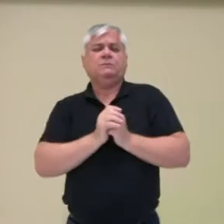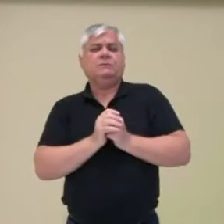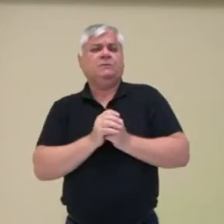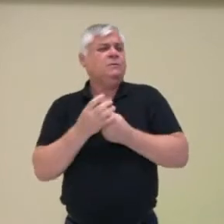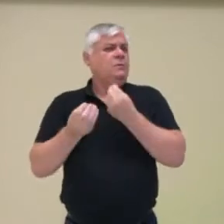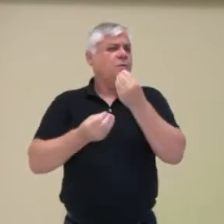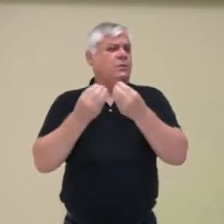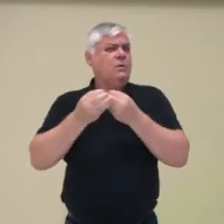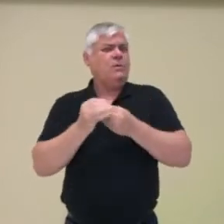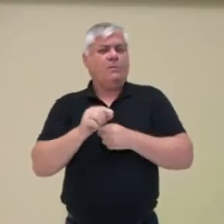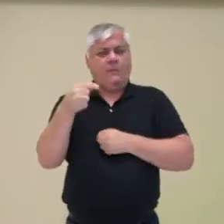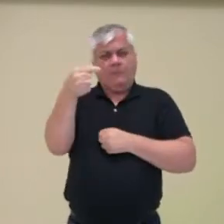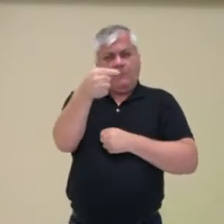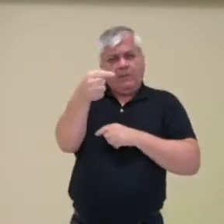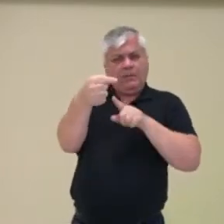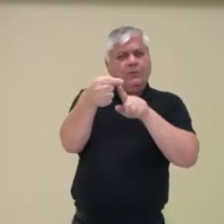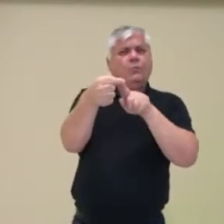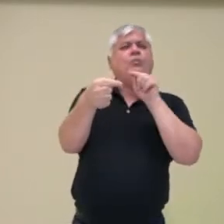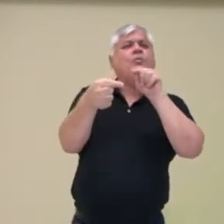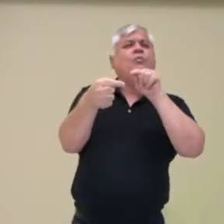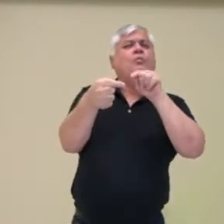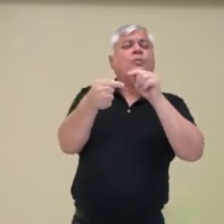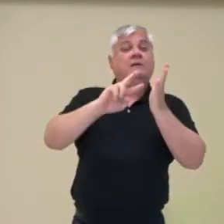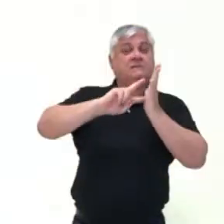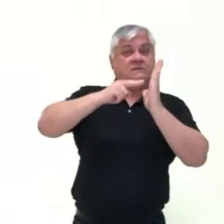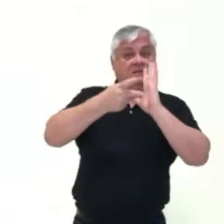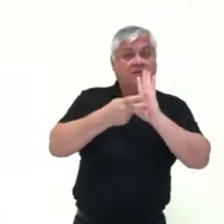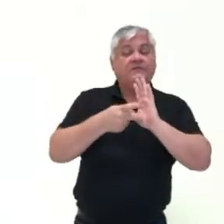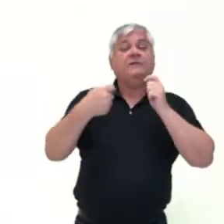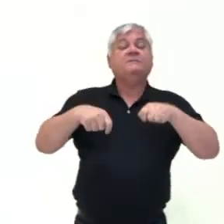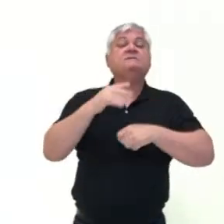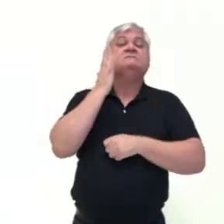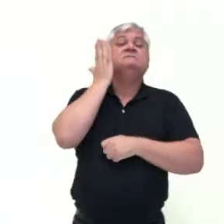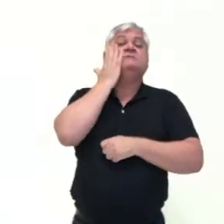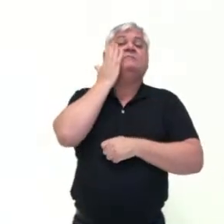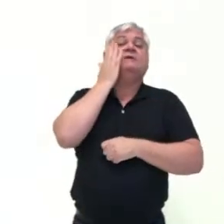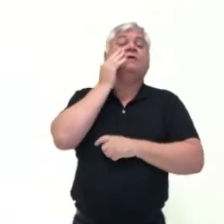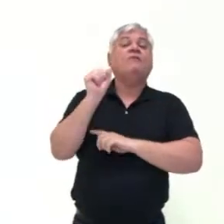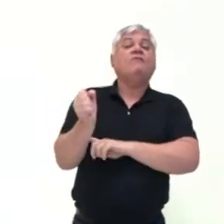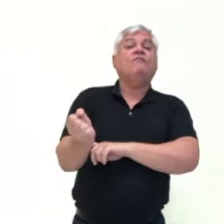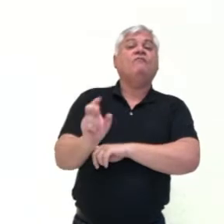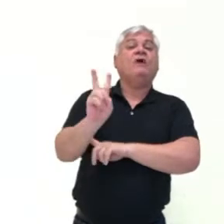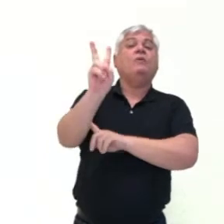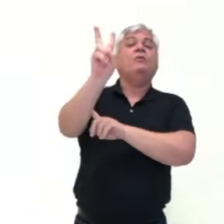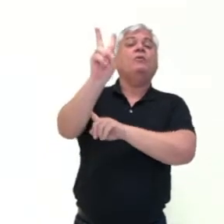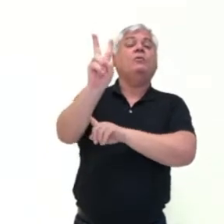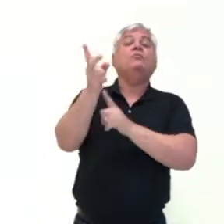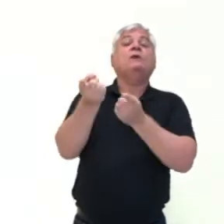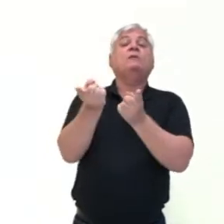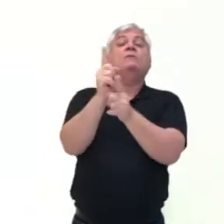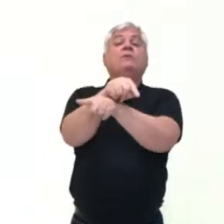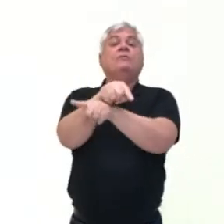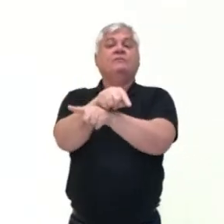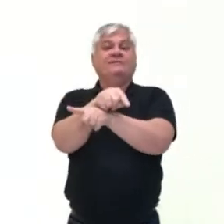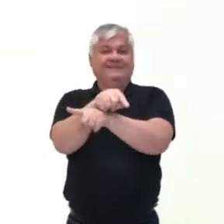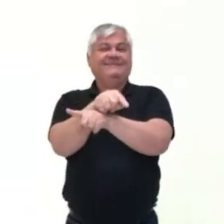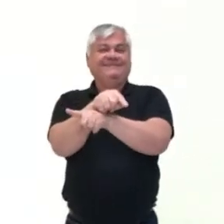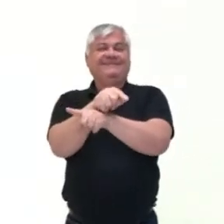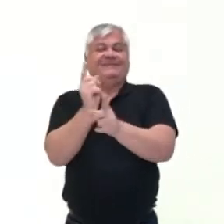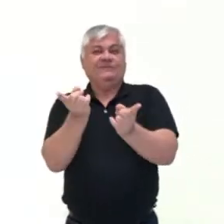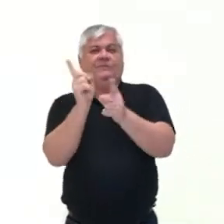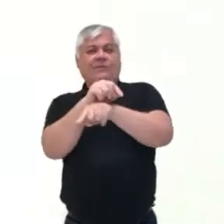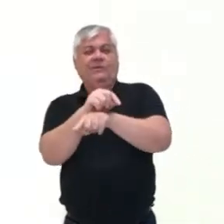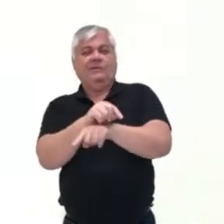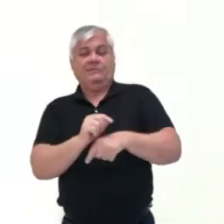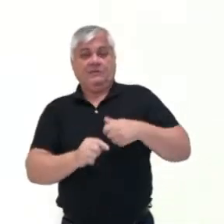o expoente está negativo, significa que a gente quer saber qual é o valor contrário, inverso da nossa